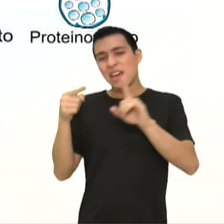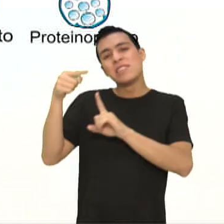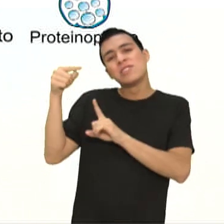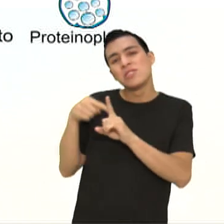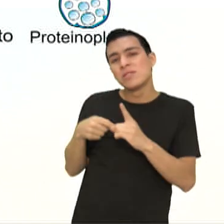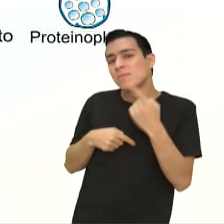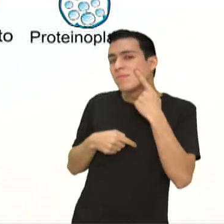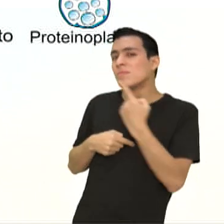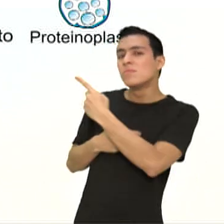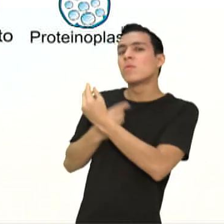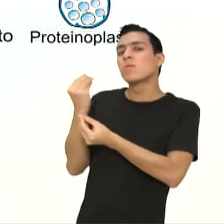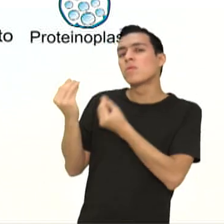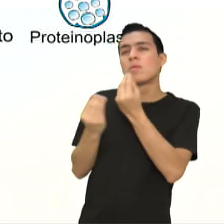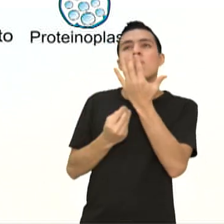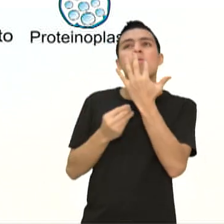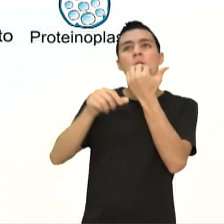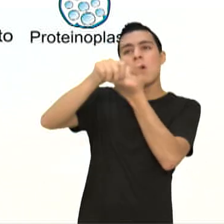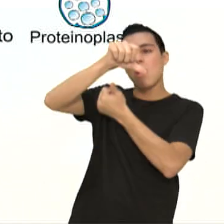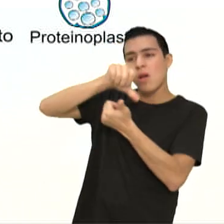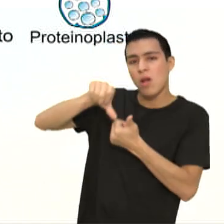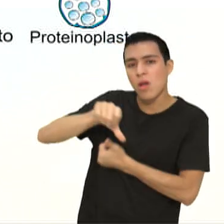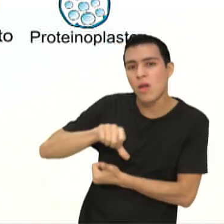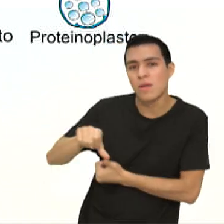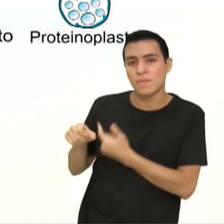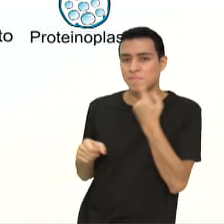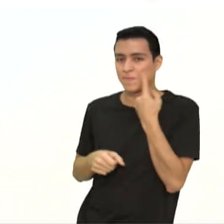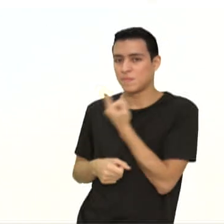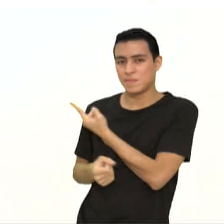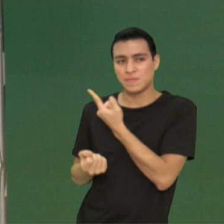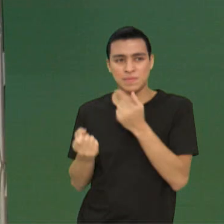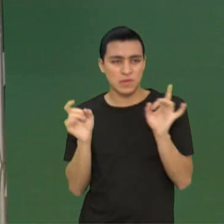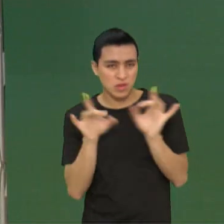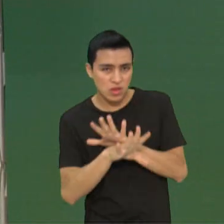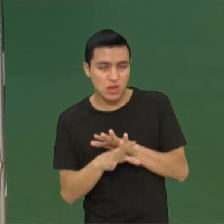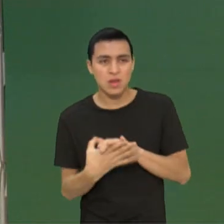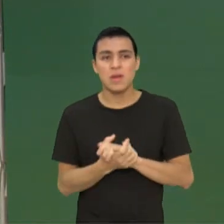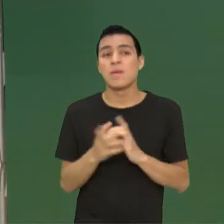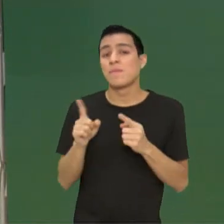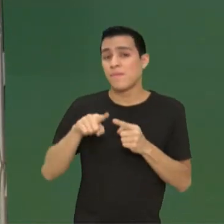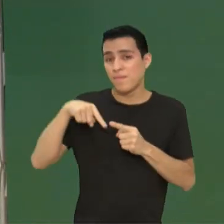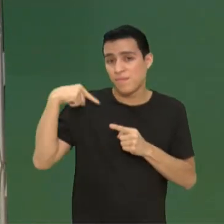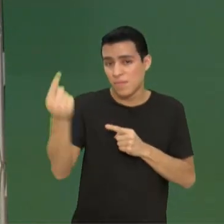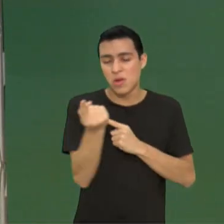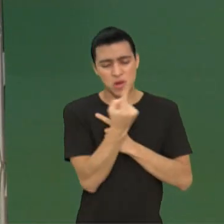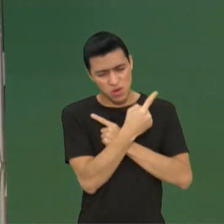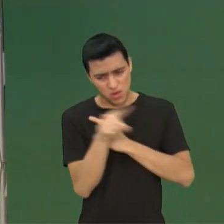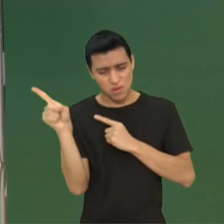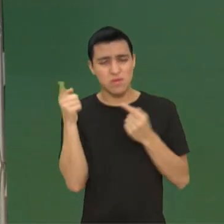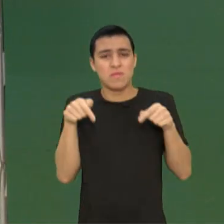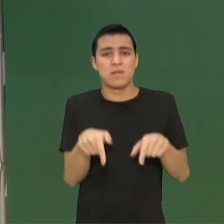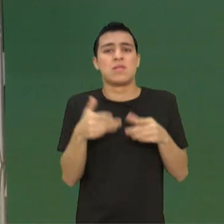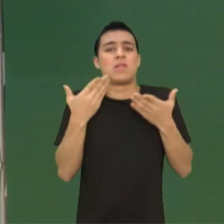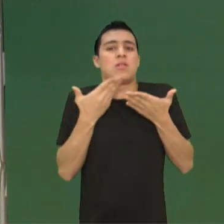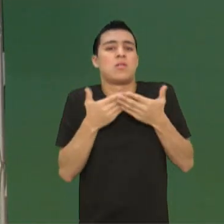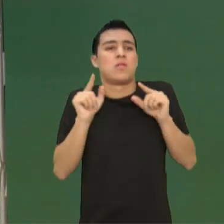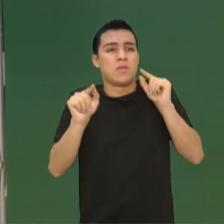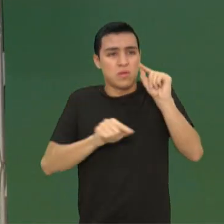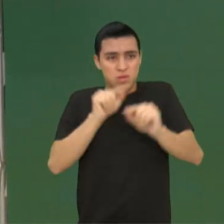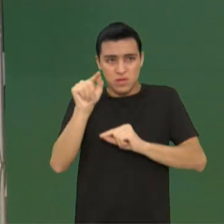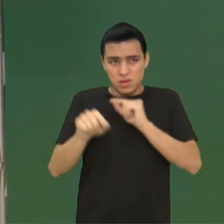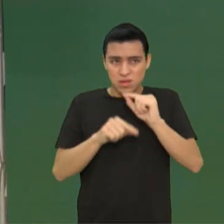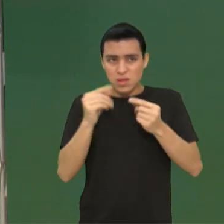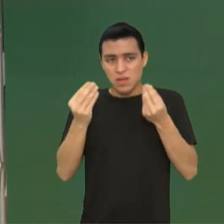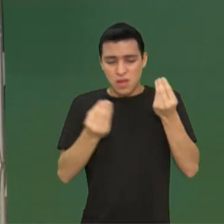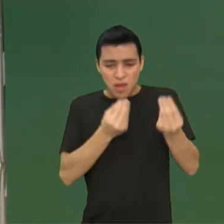de plasto. Combinado? Próximo item que a gente tem, nosso último item da aula de hoje, a usina